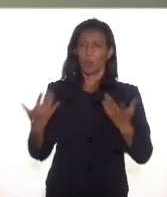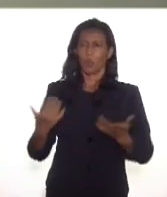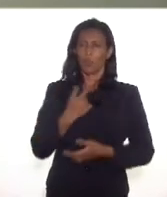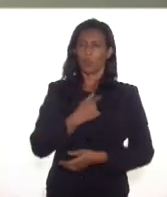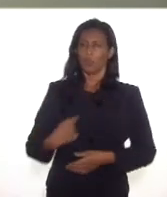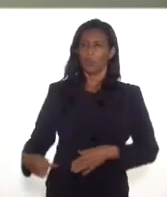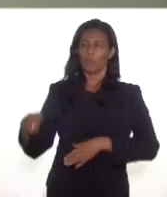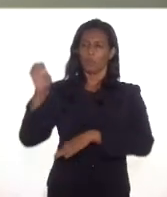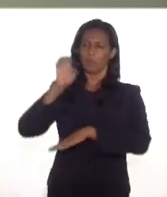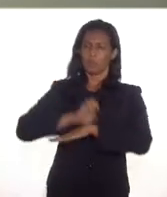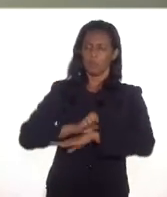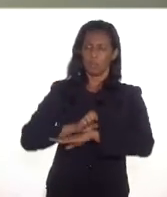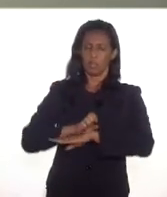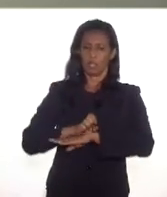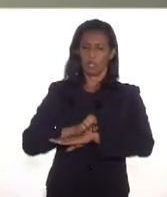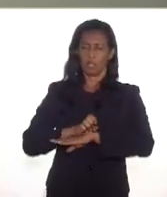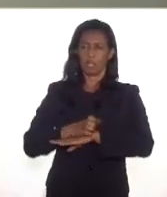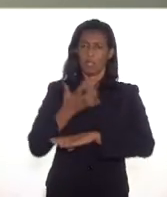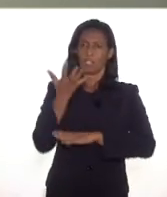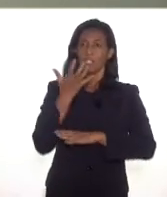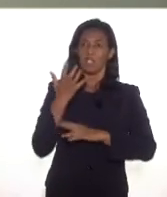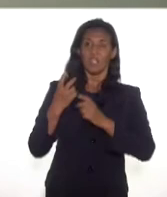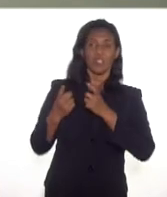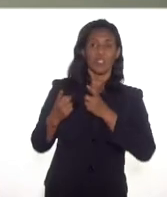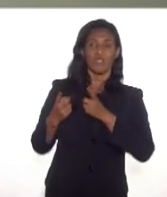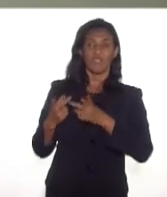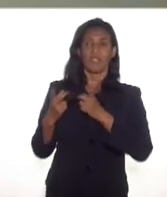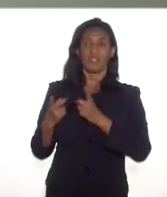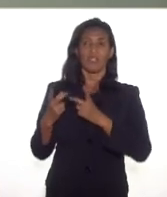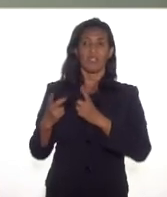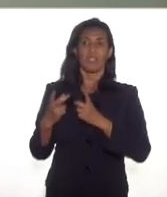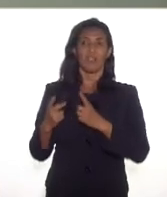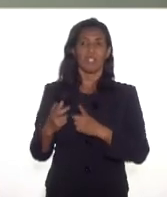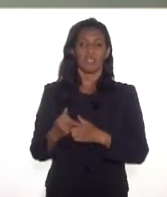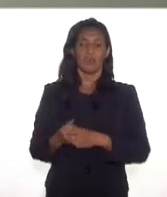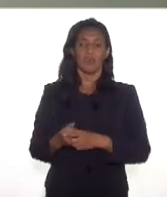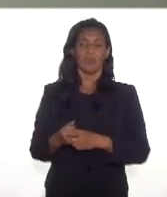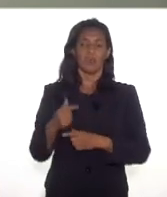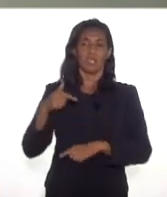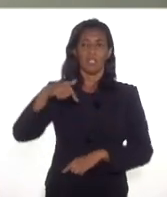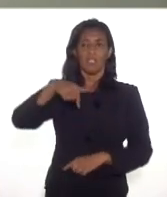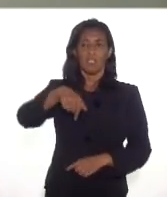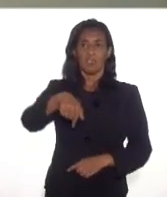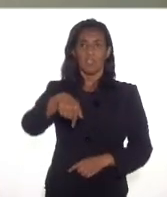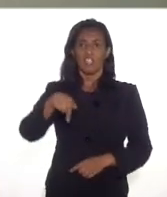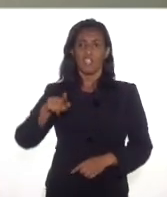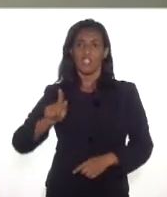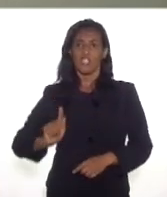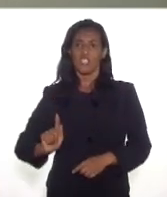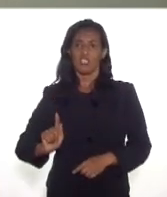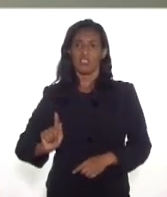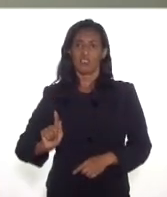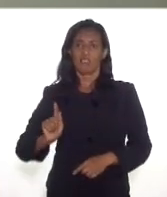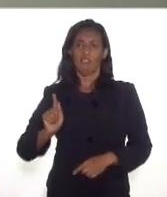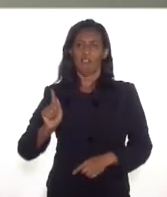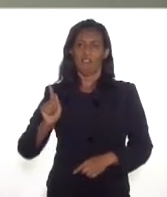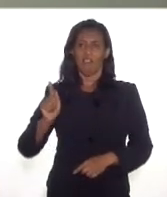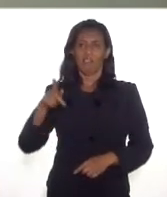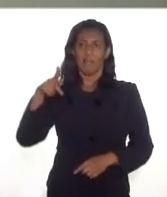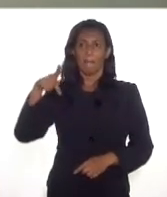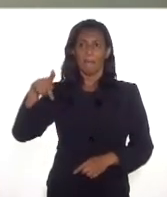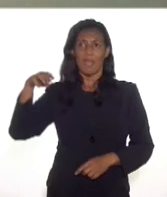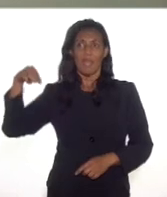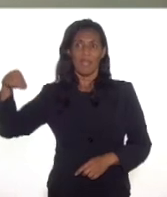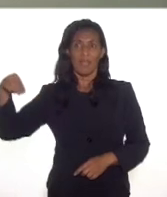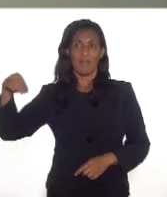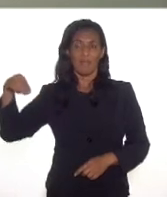do Estado quis vender mais nada menos que o QG da PM na Evaristo da